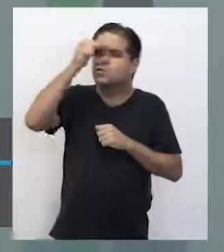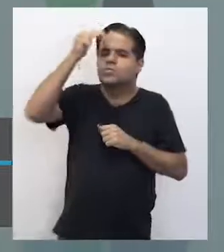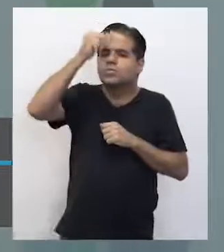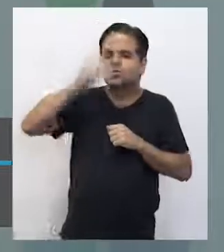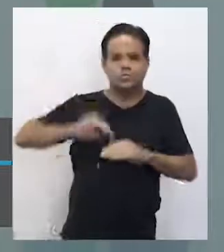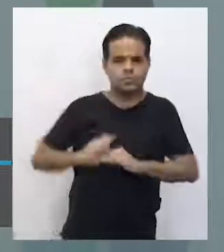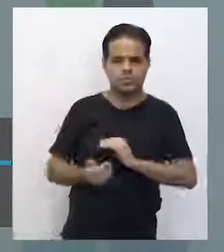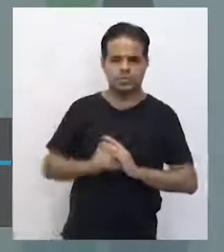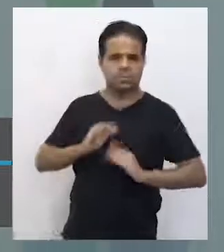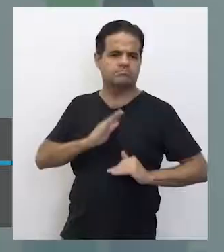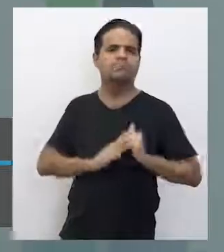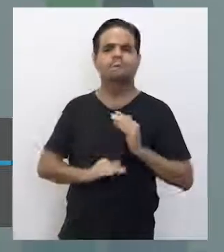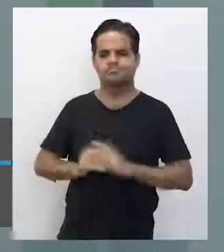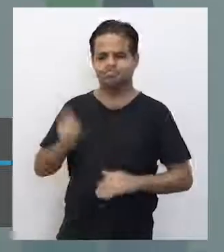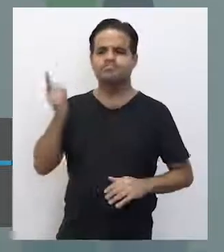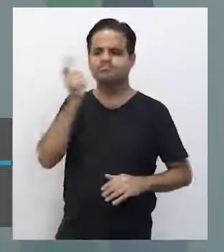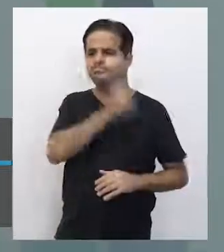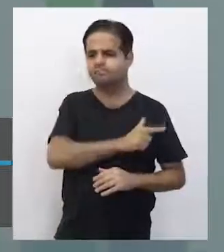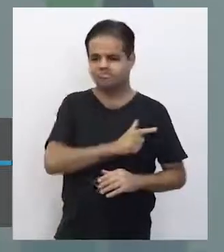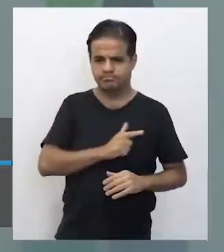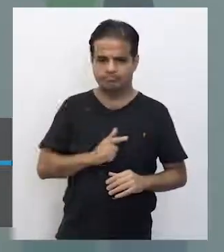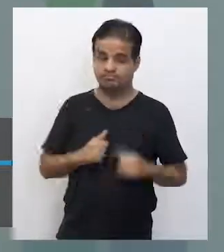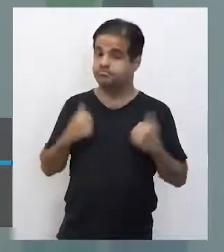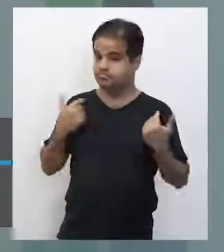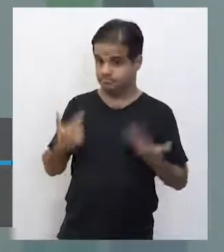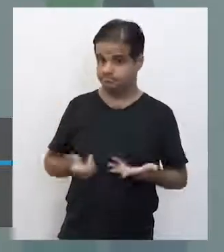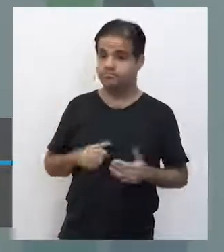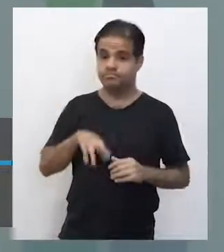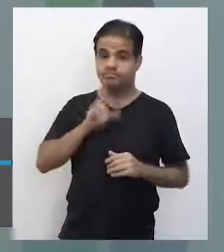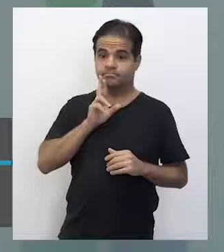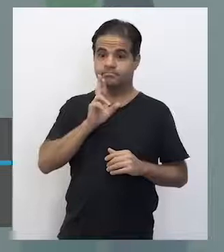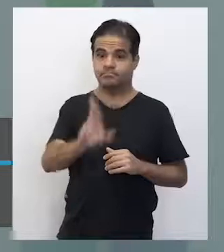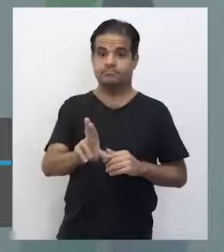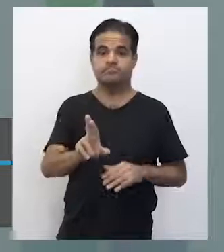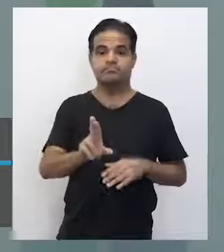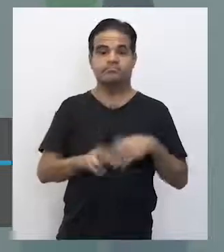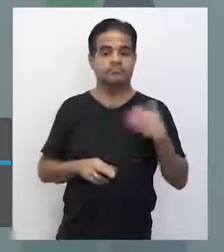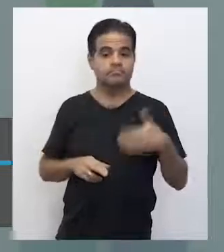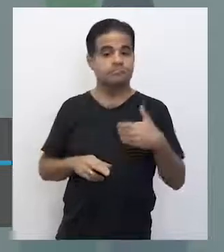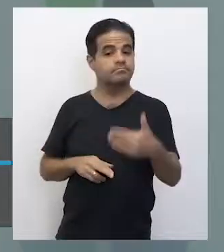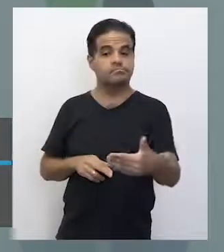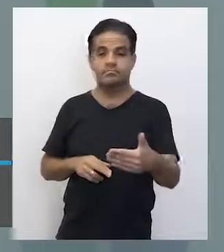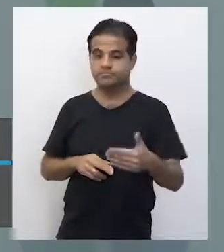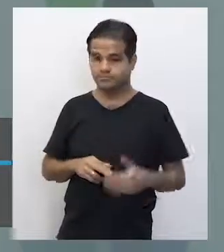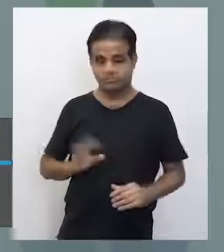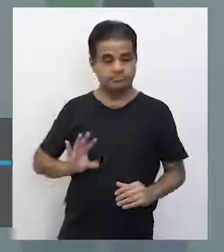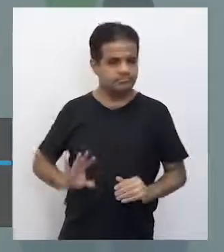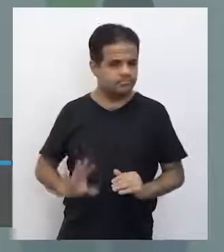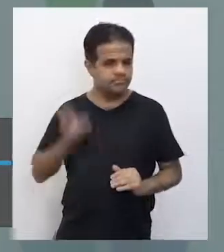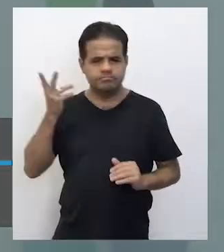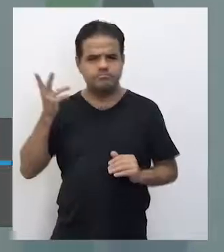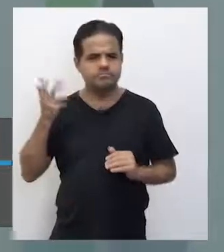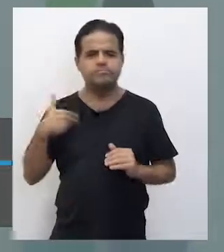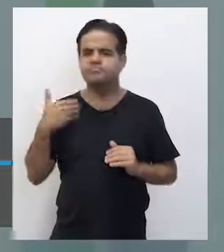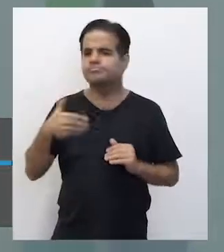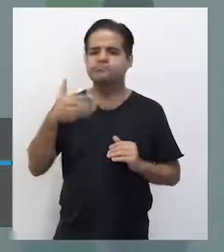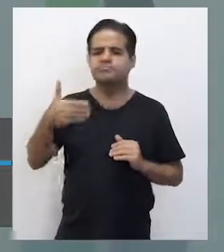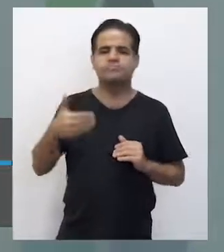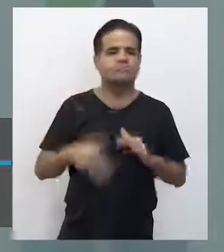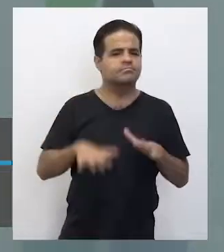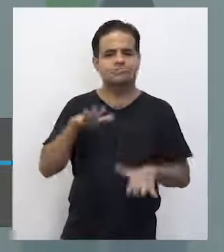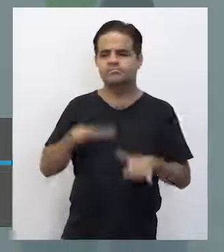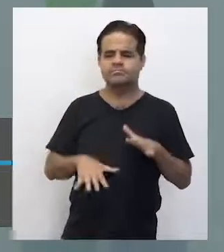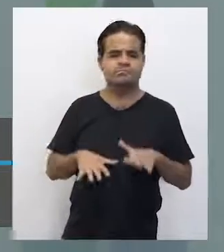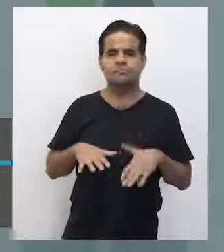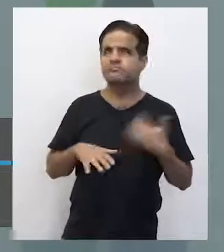Toda ação tem uma reação. Então, aí é uma consequência, certo? E aí, a causa dessa consequência, às vezes, não